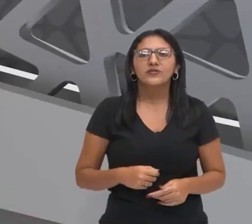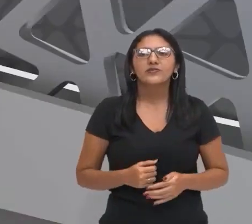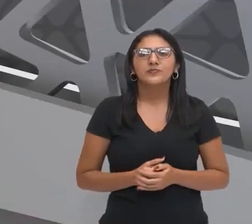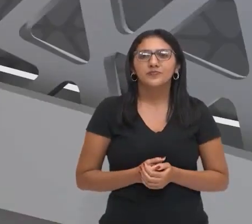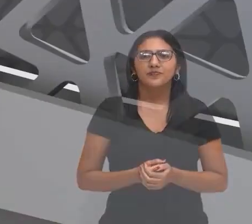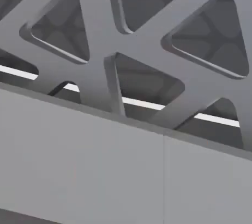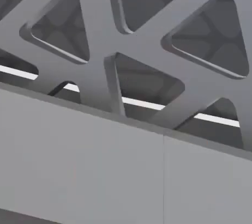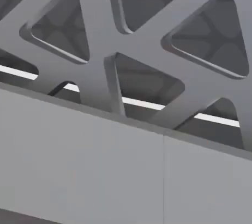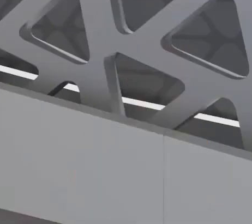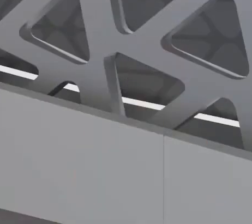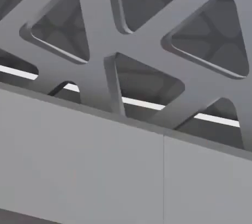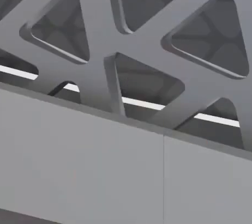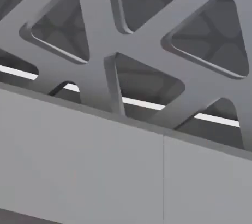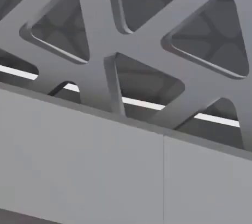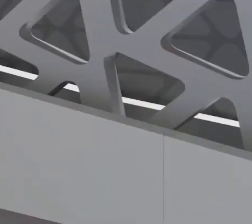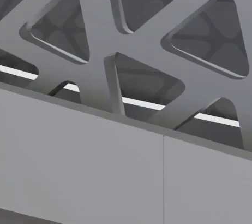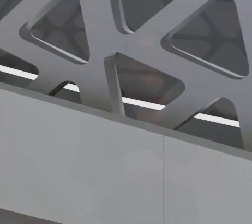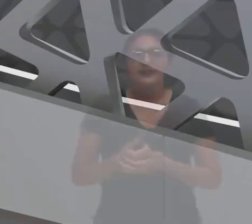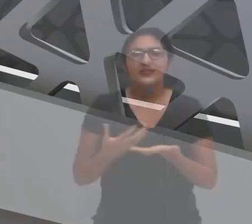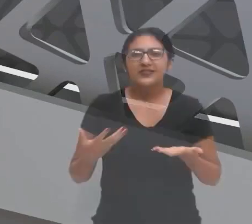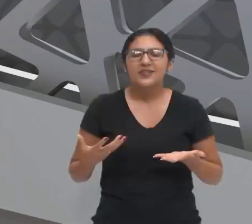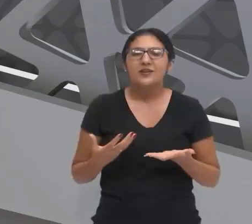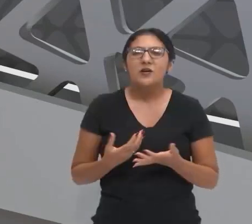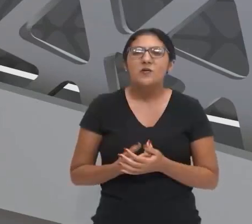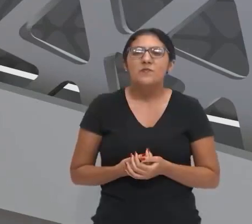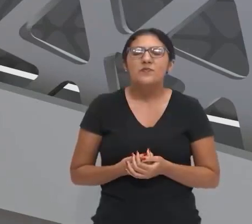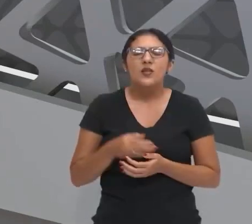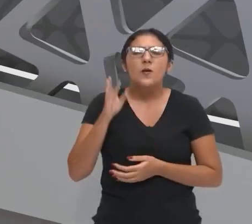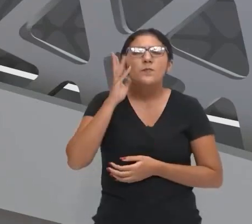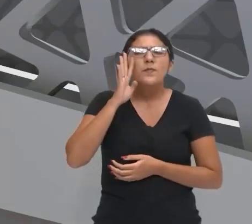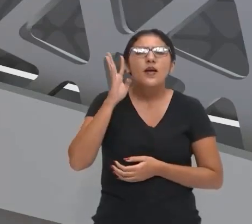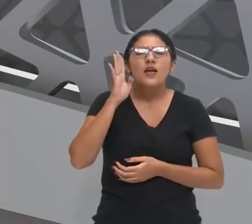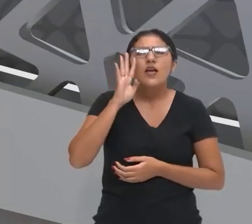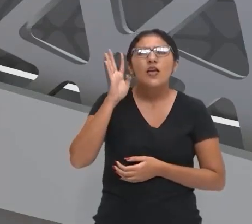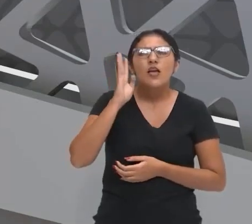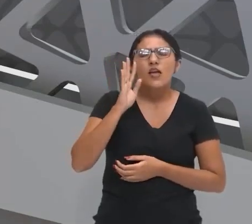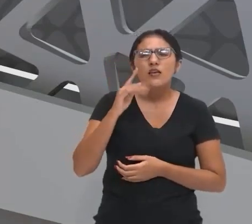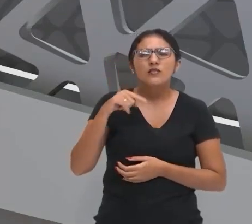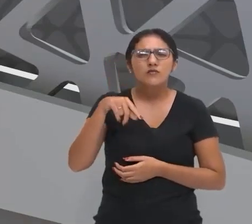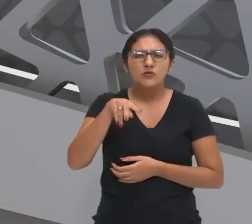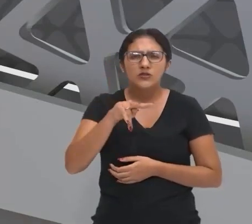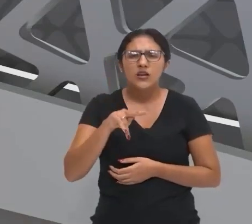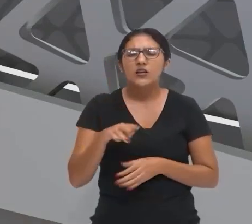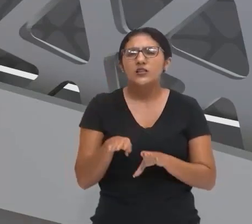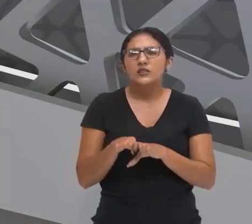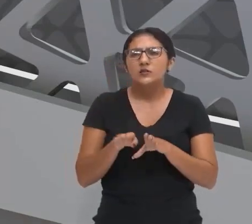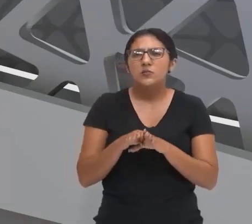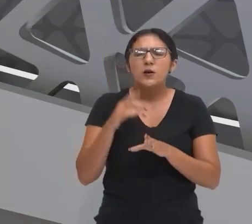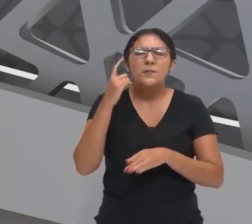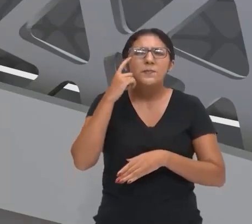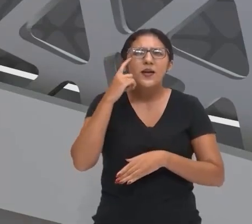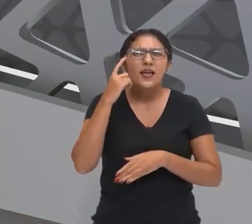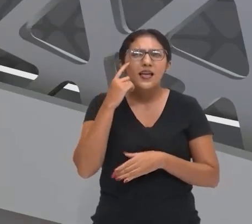Certo? Então, façam essa reflexão, vejam tudo que nós trabalhamos hoje, que foi feito não